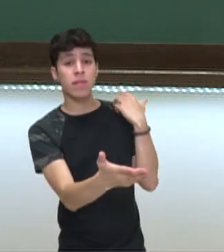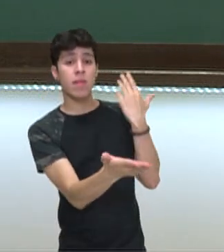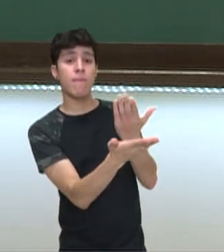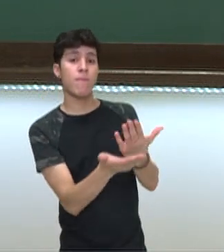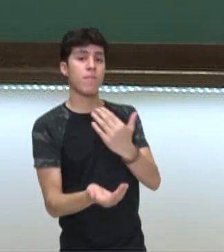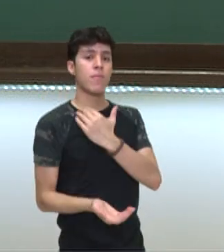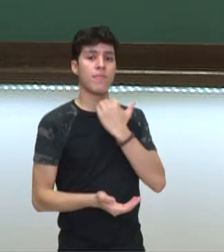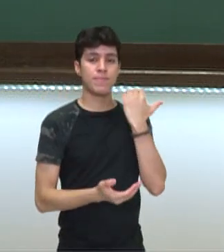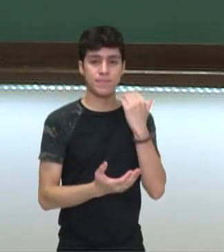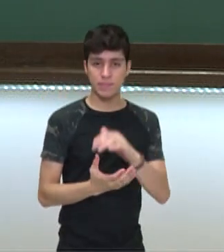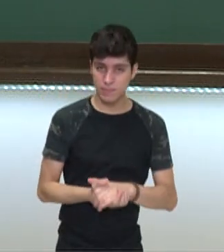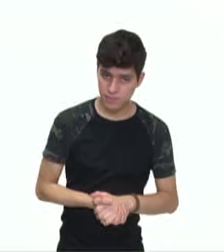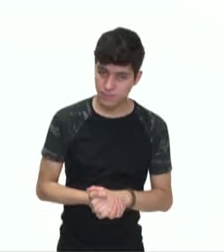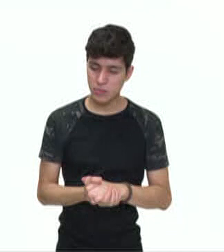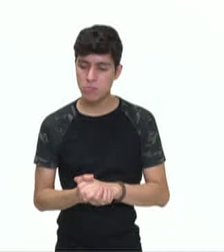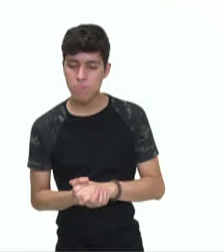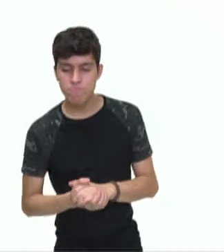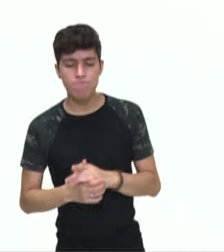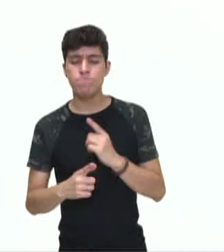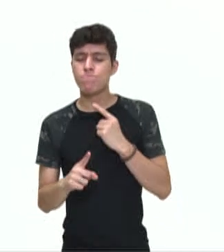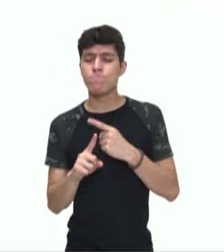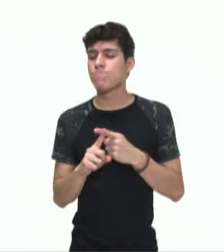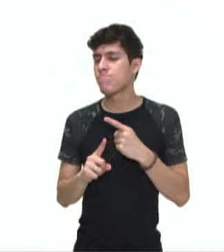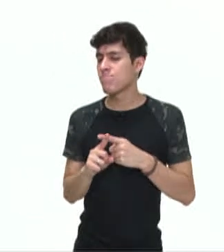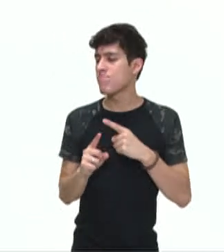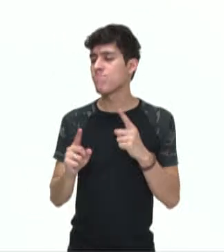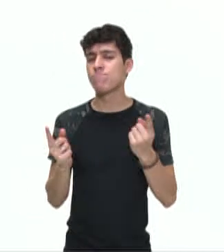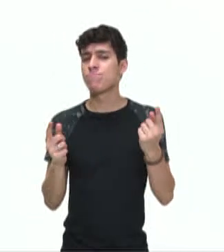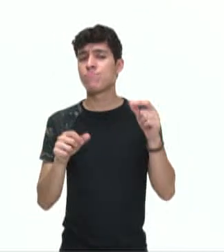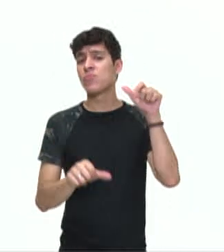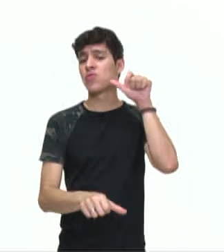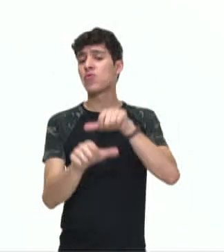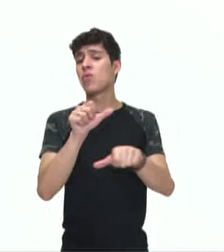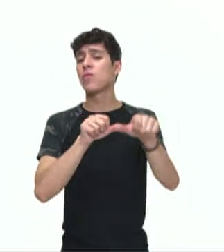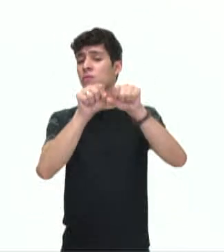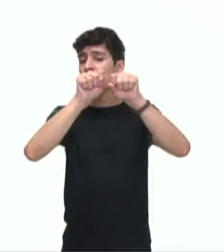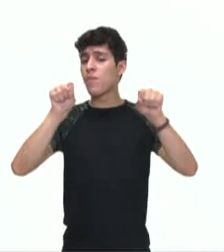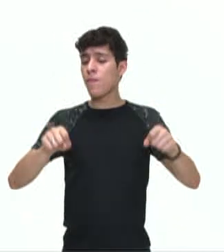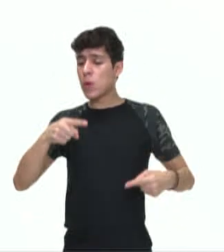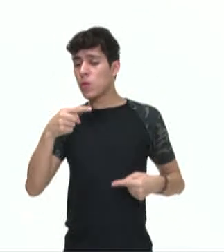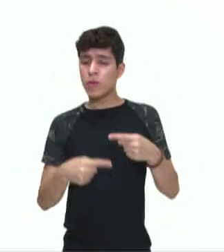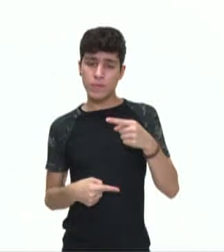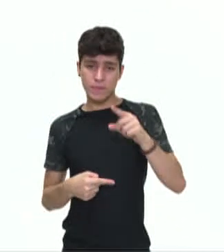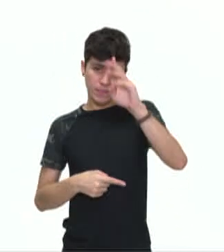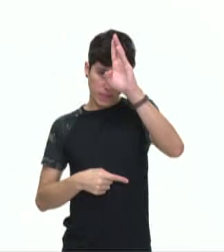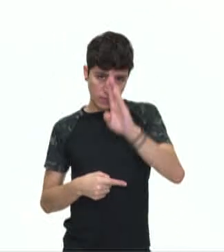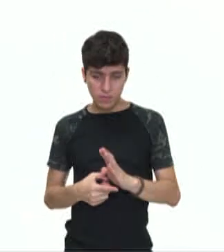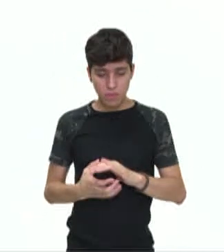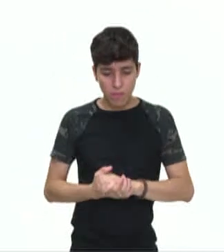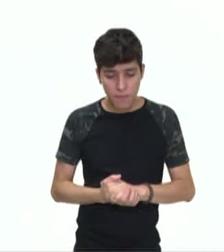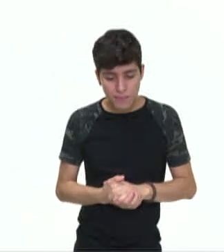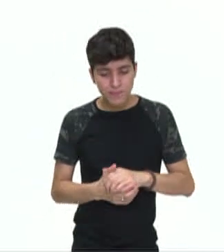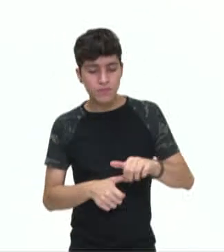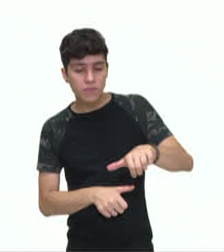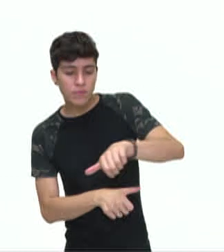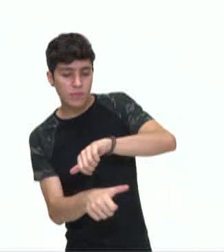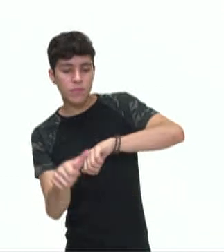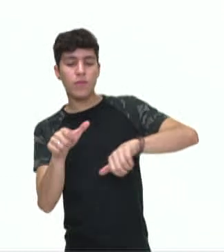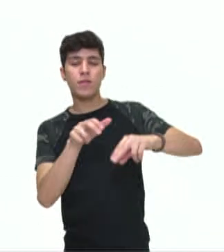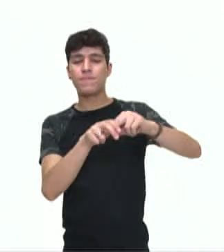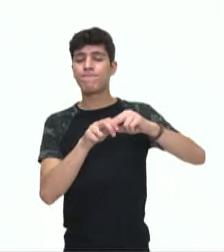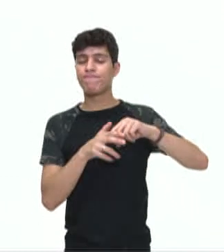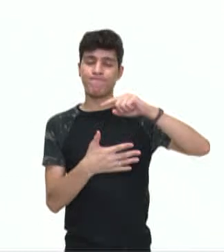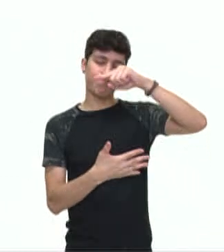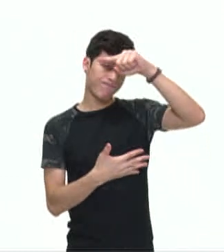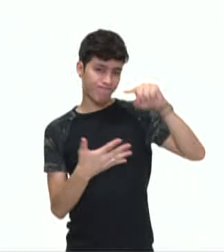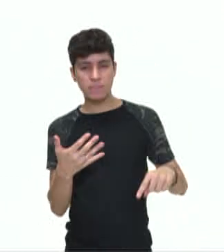Tá? Quais motivos levaram à troca do sistema de governo no Brasil? Bom, essa troca de governo ocorreu através de diversas crises.